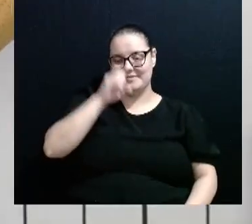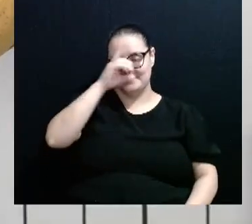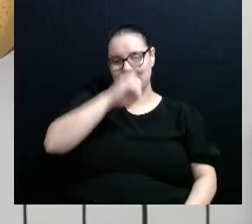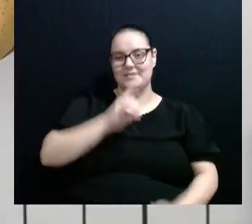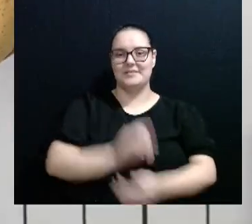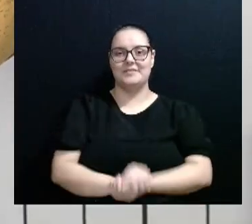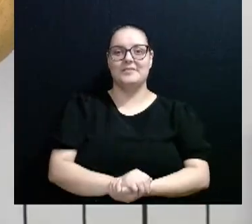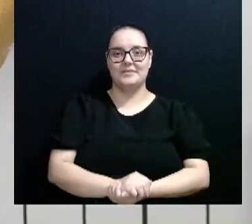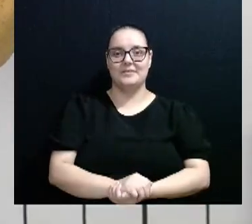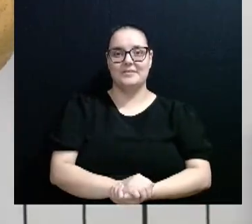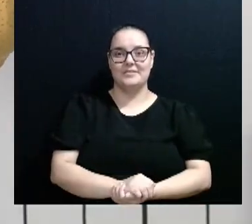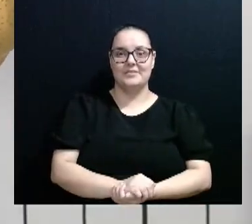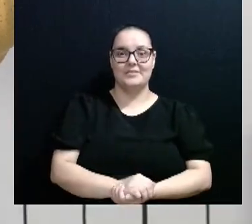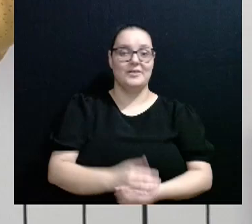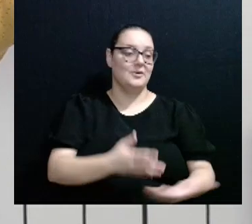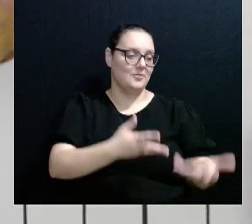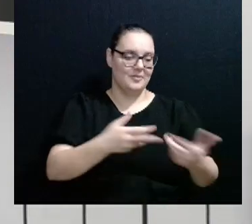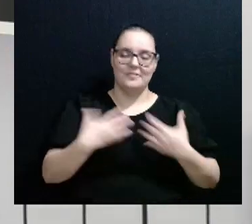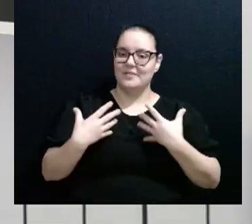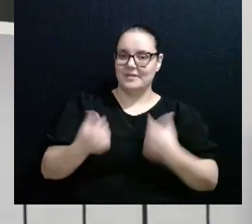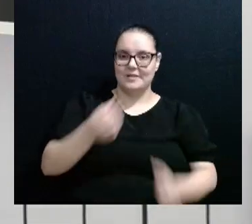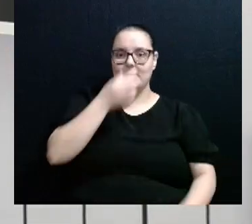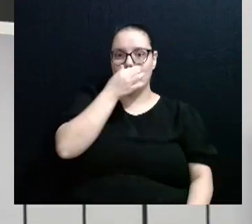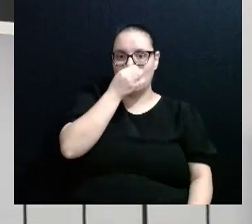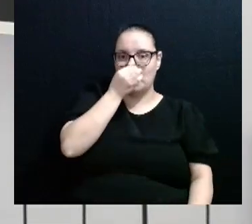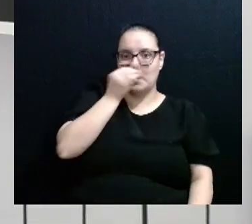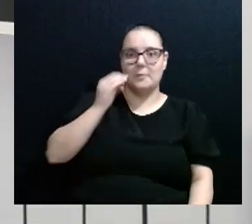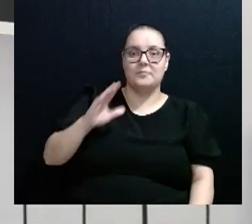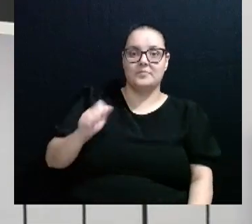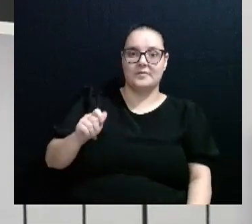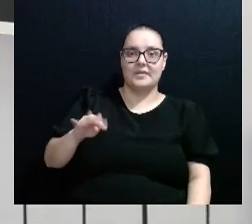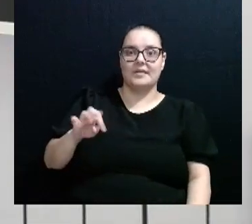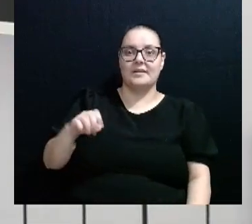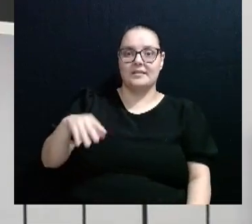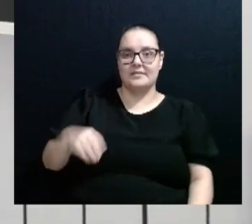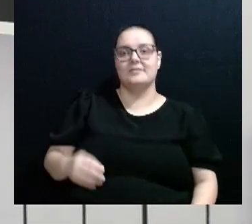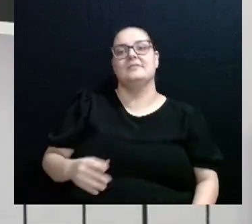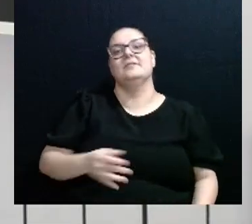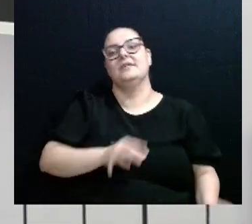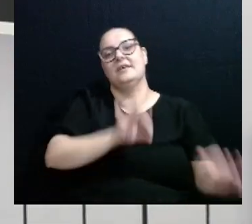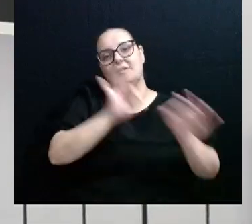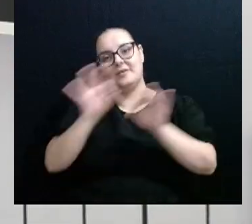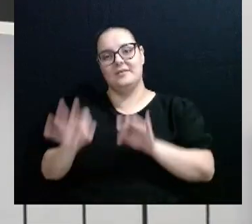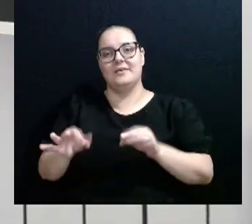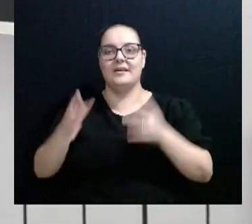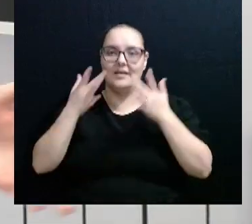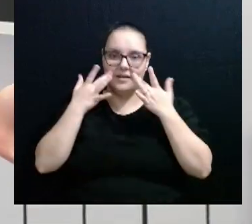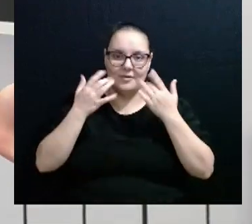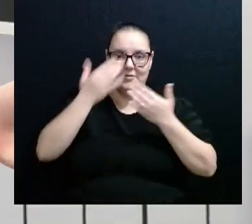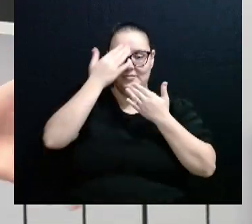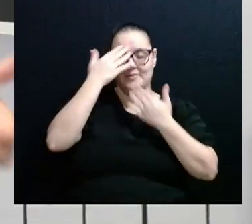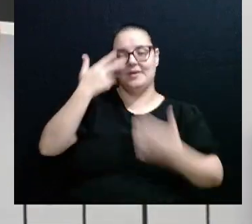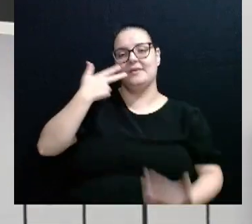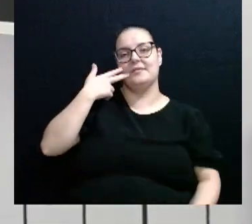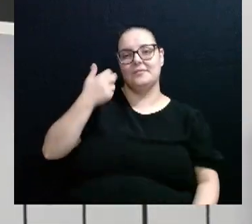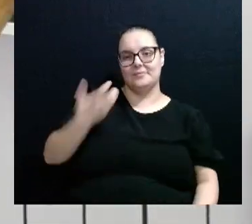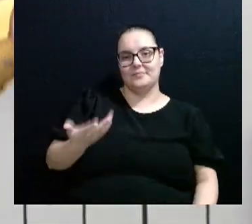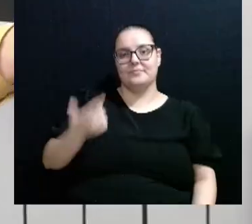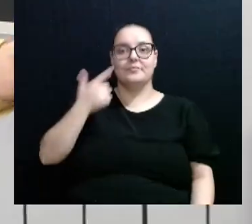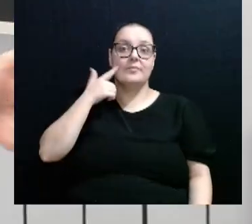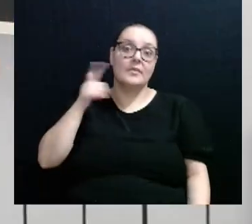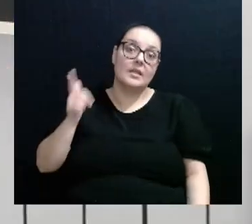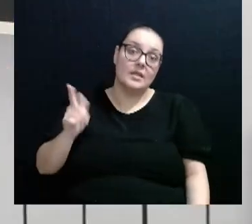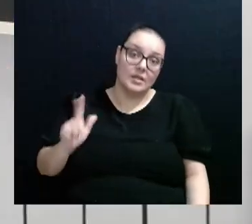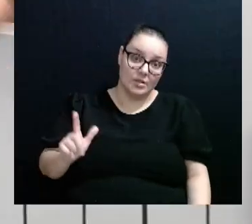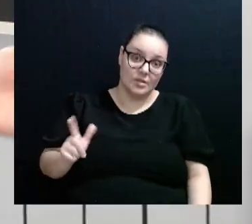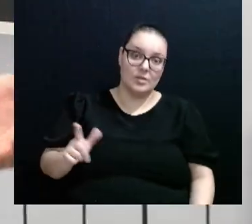A gente já está aceito, o Caetano vai assistir sim a peça. Muito obrigado ao nosso repórter Rafael Turati. Claro, né? A